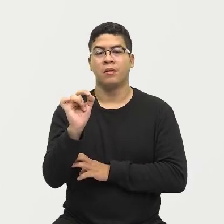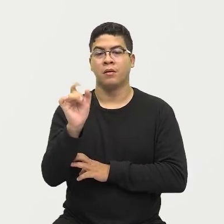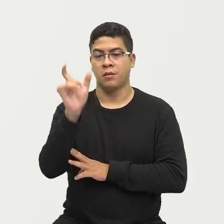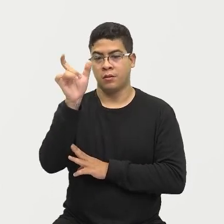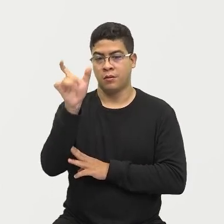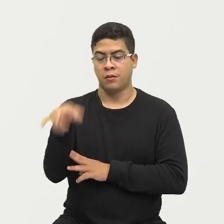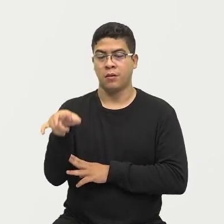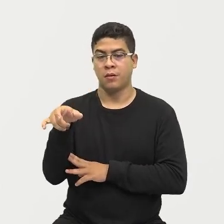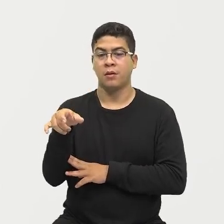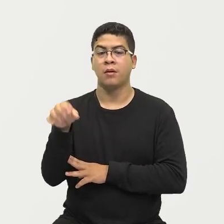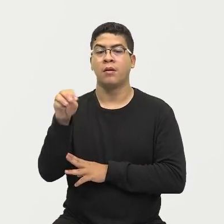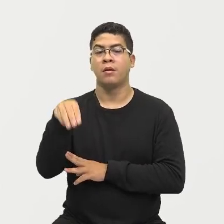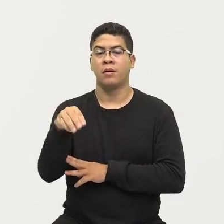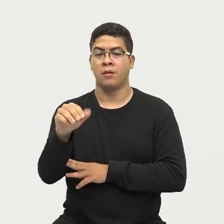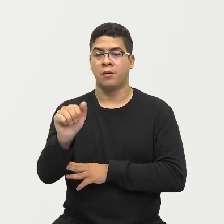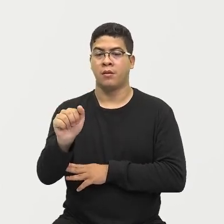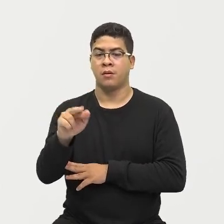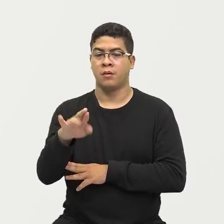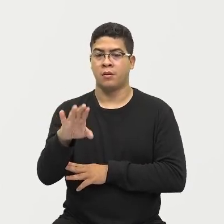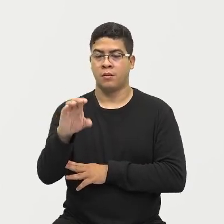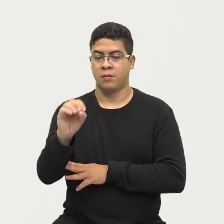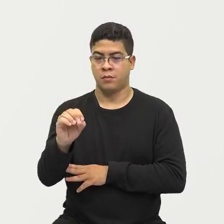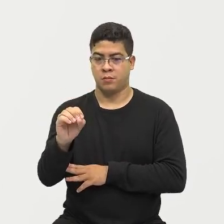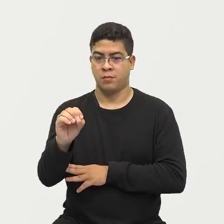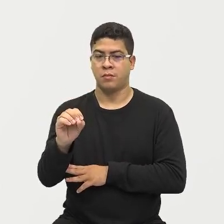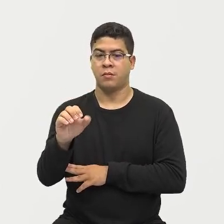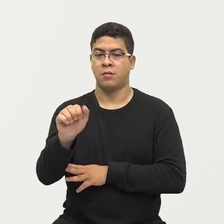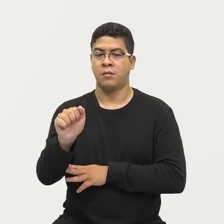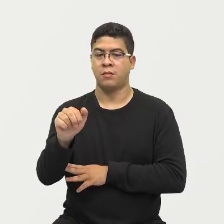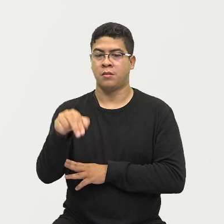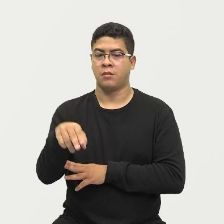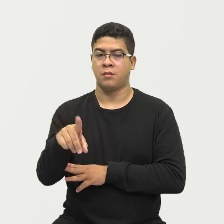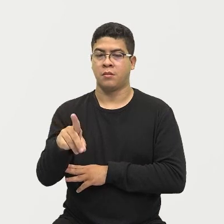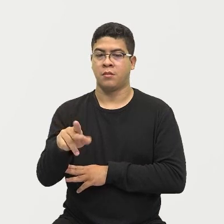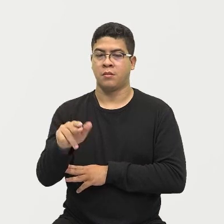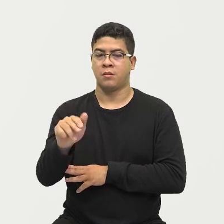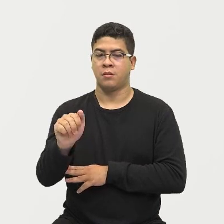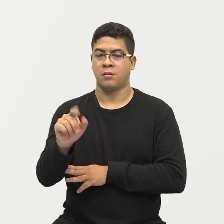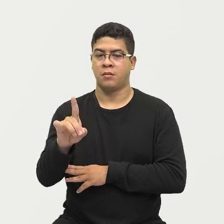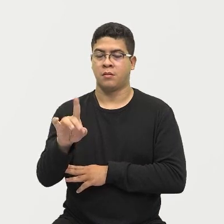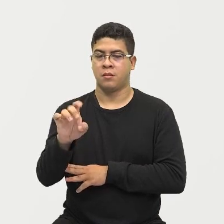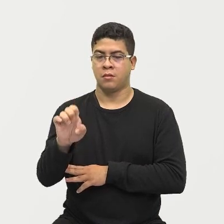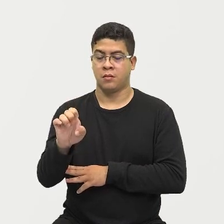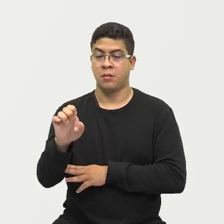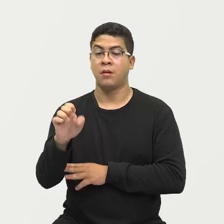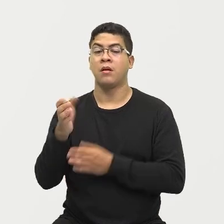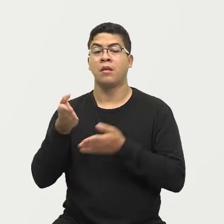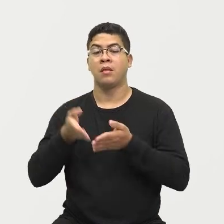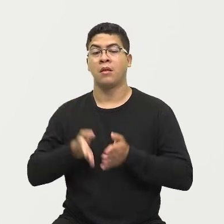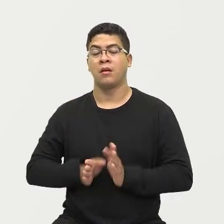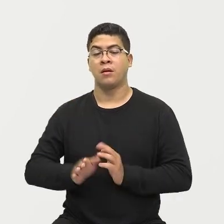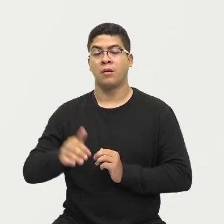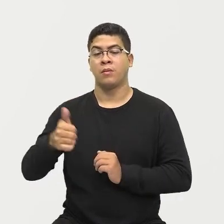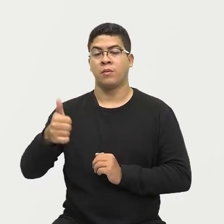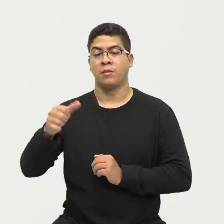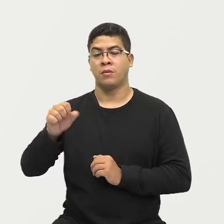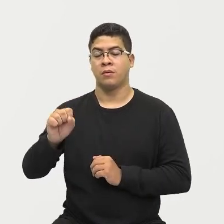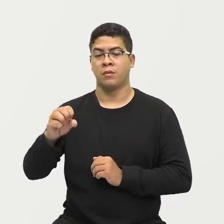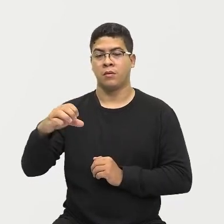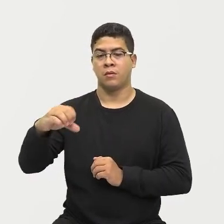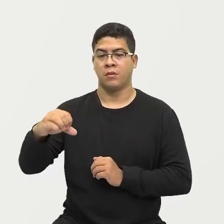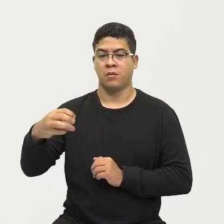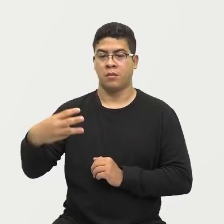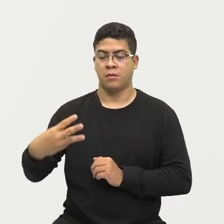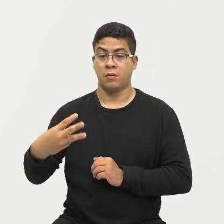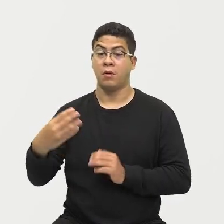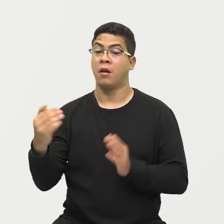Moraes Andrade, nasceu em 1893 a 1945, foi um apaixonado por São